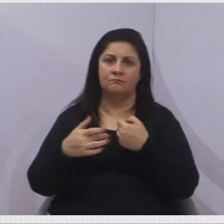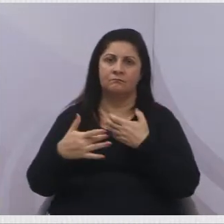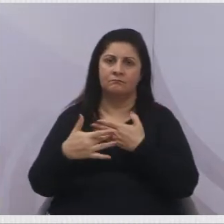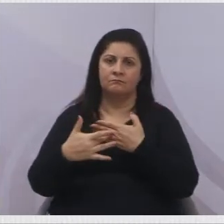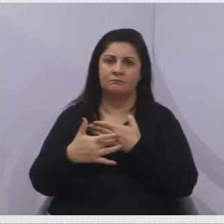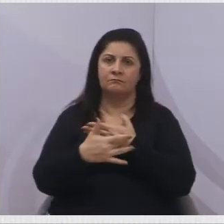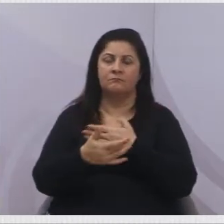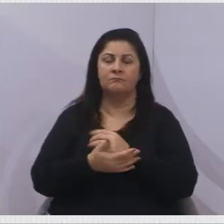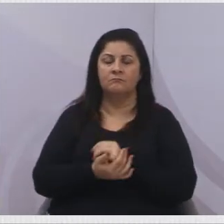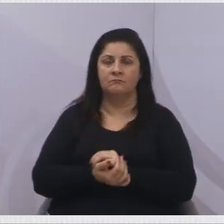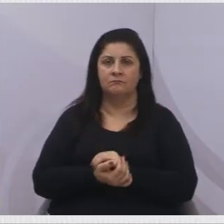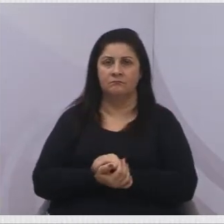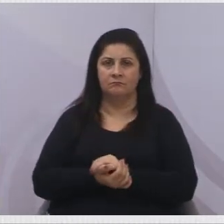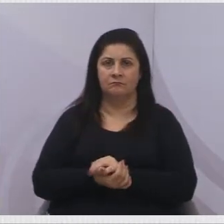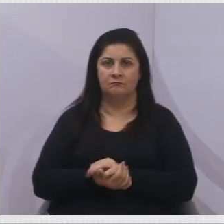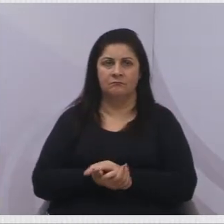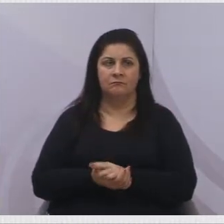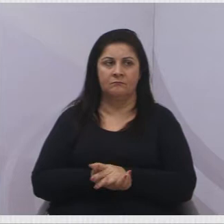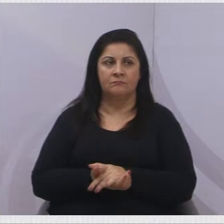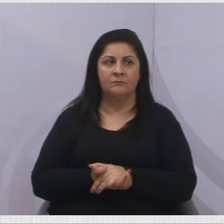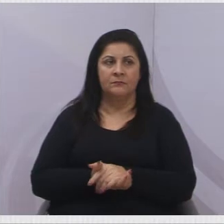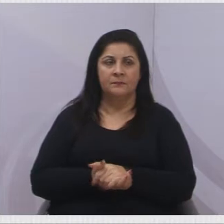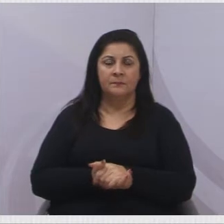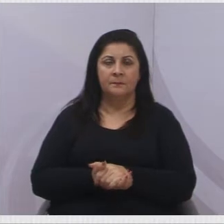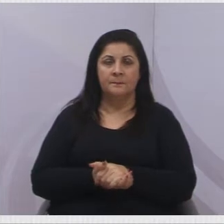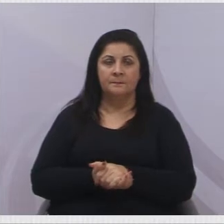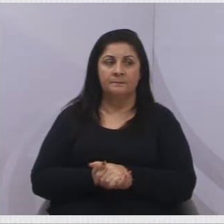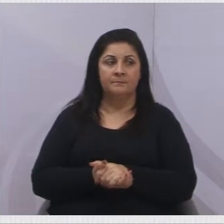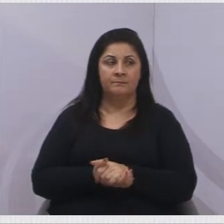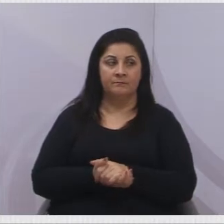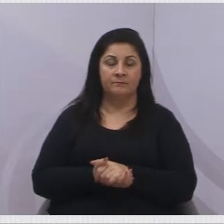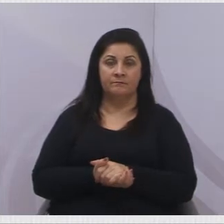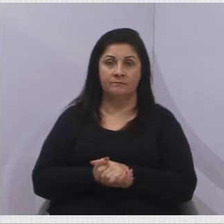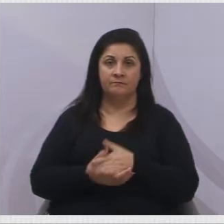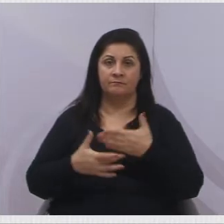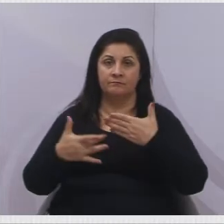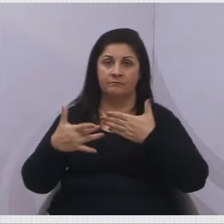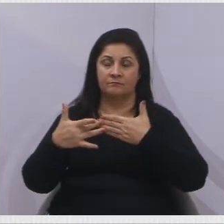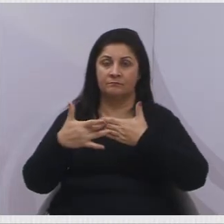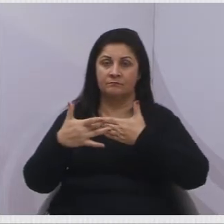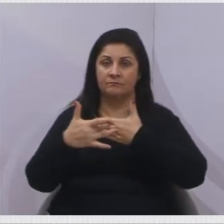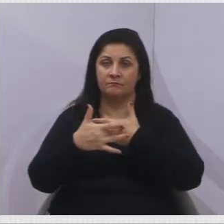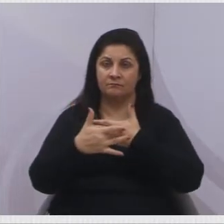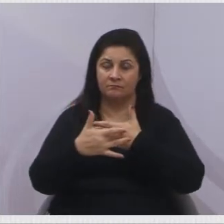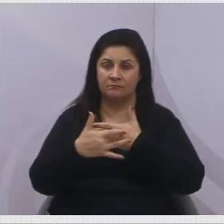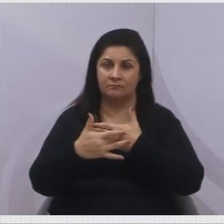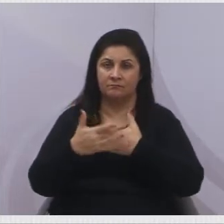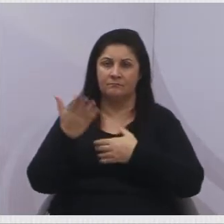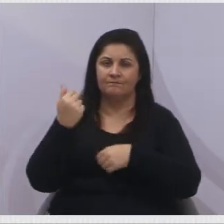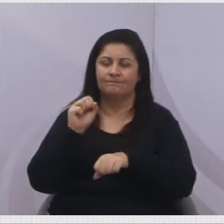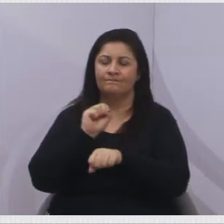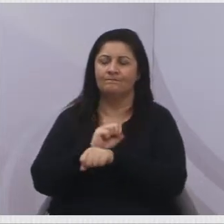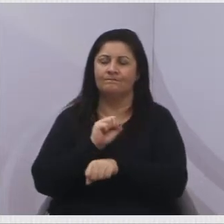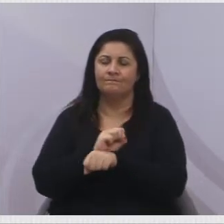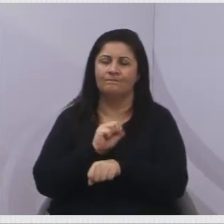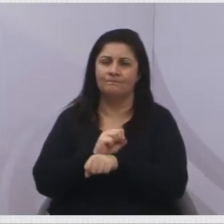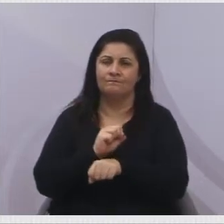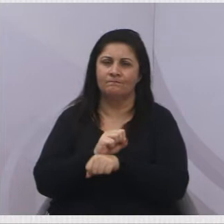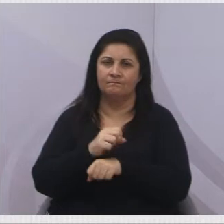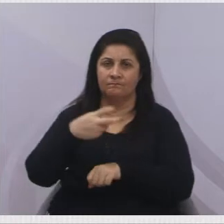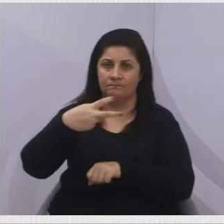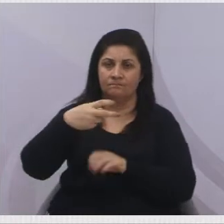agendamento desse exame tão importante. Os exames com demanda reprimida para agendamento no